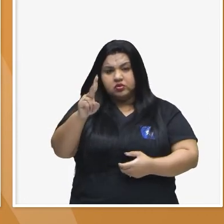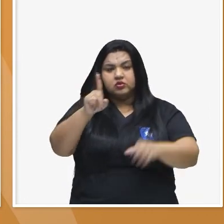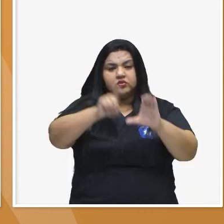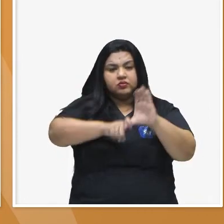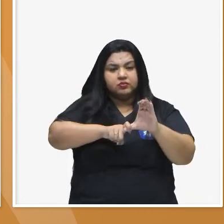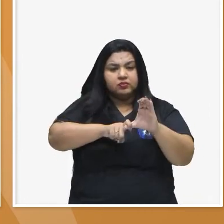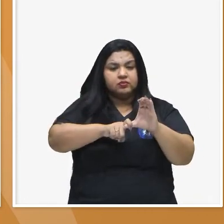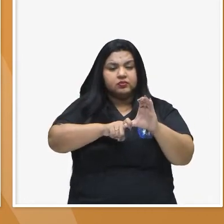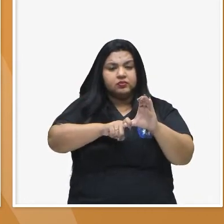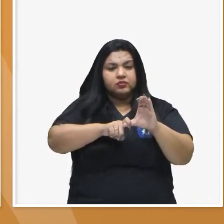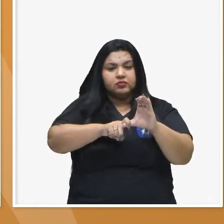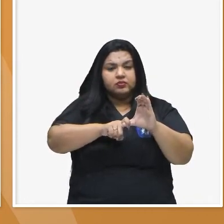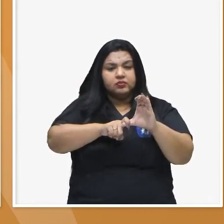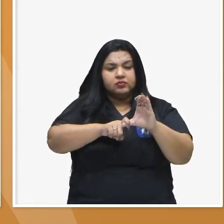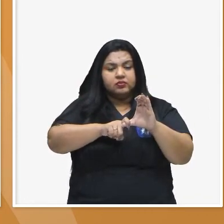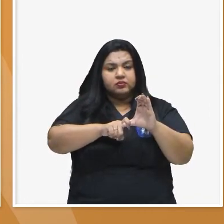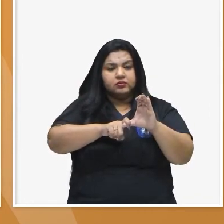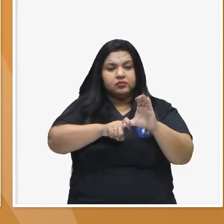dependência. Né?